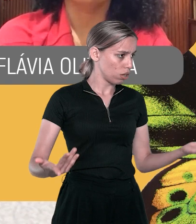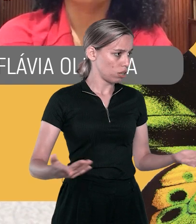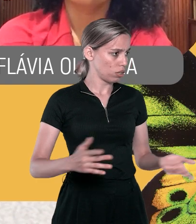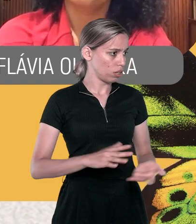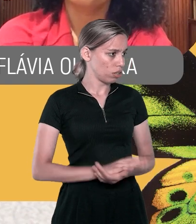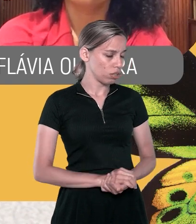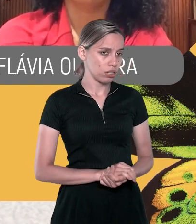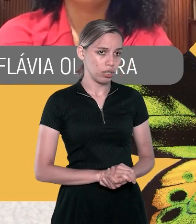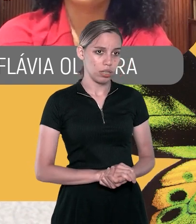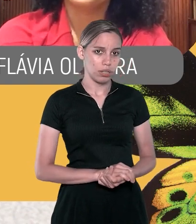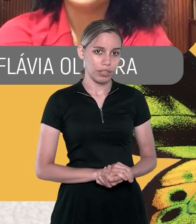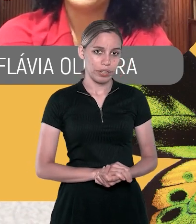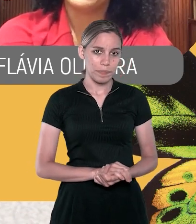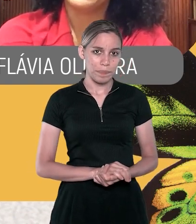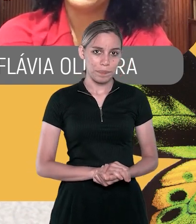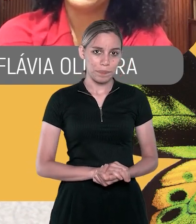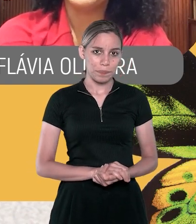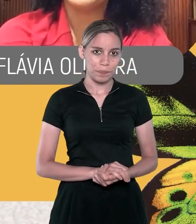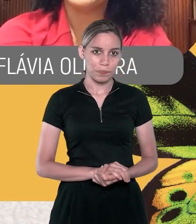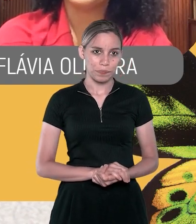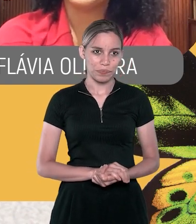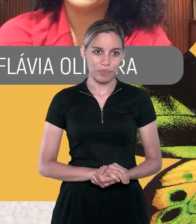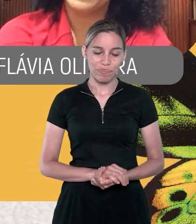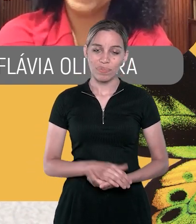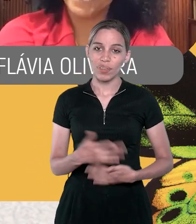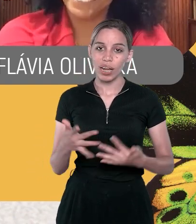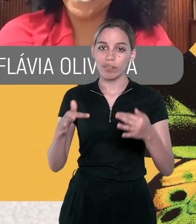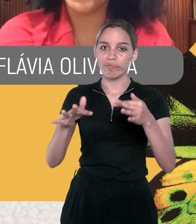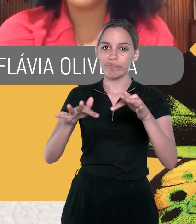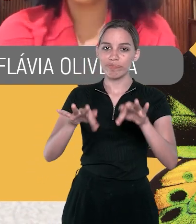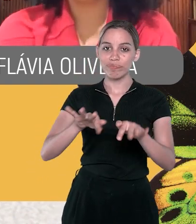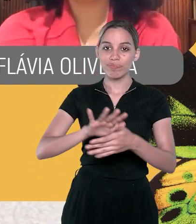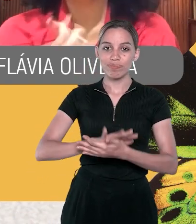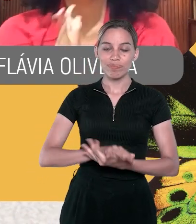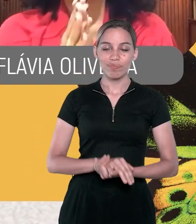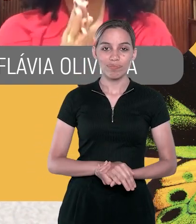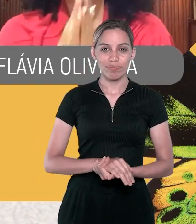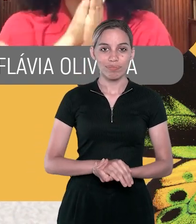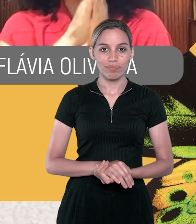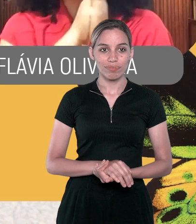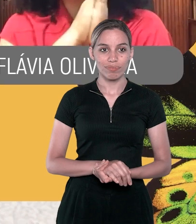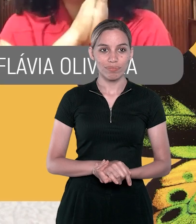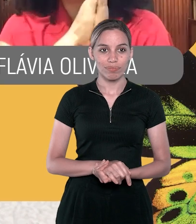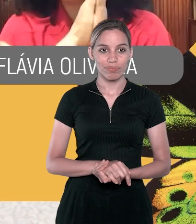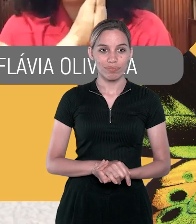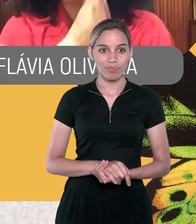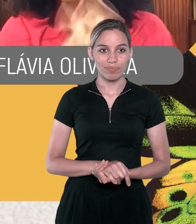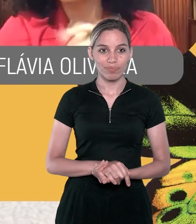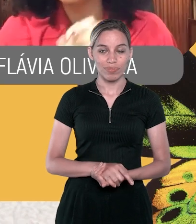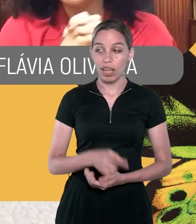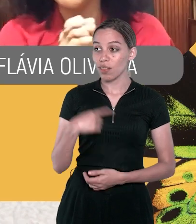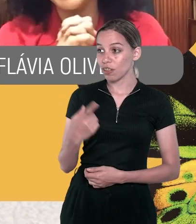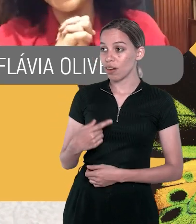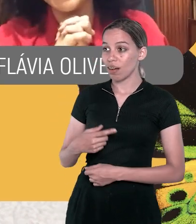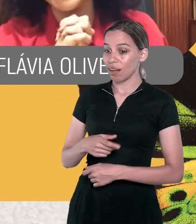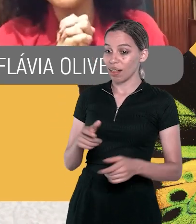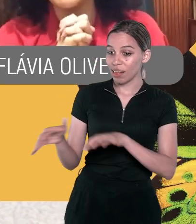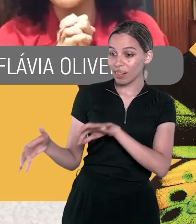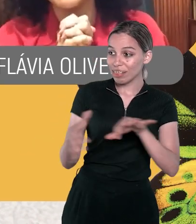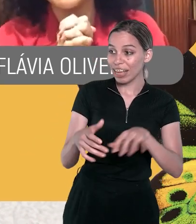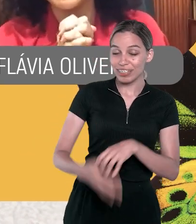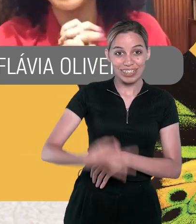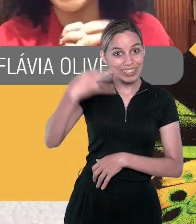É isso. É isso. Gente, muitíssimo boa Estamos noite. Do lado certo. Vamos